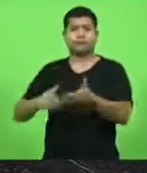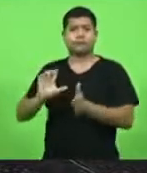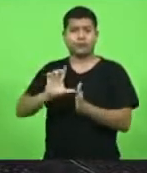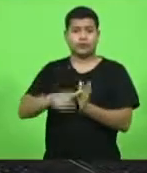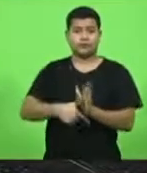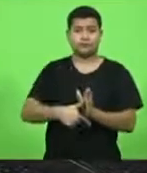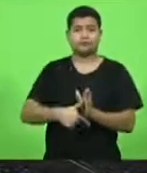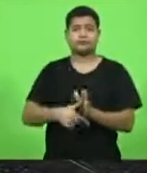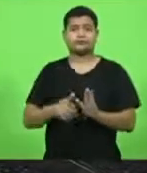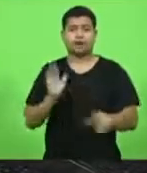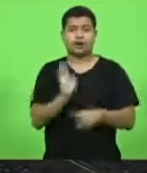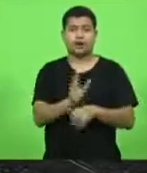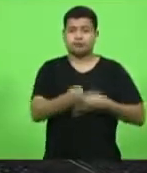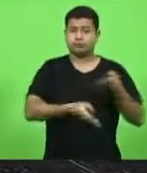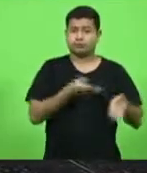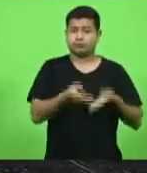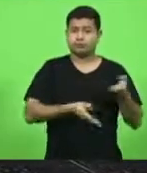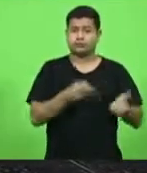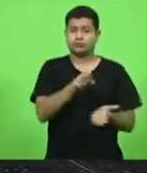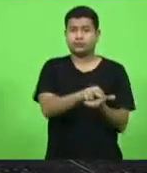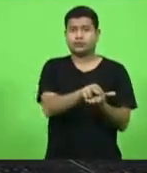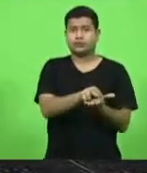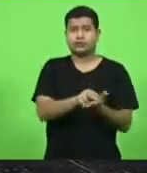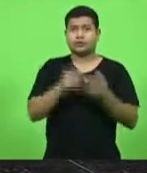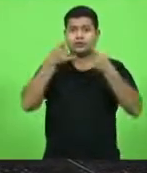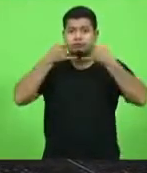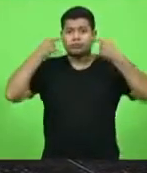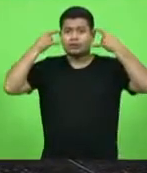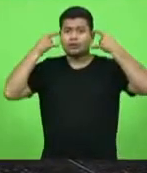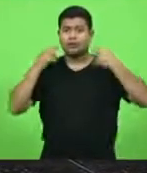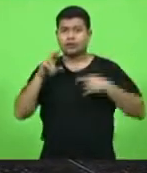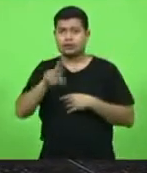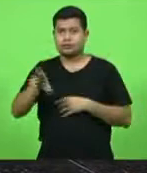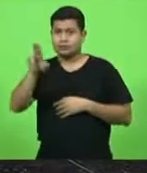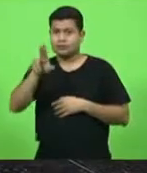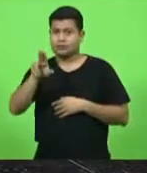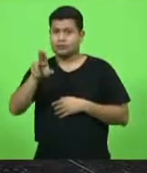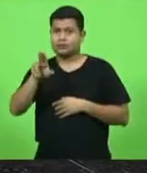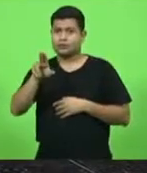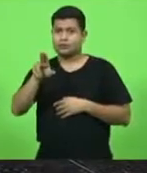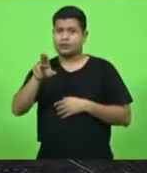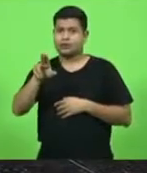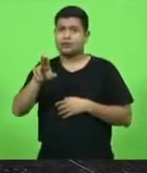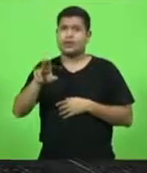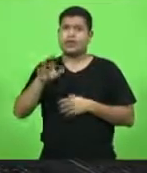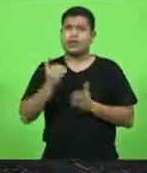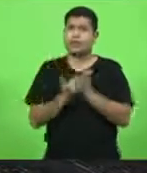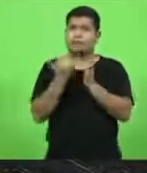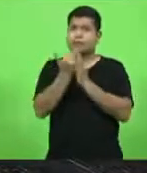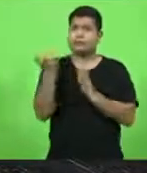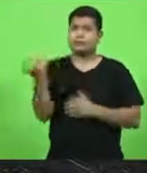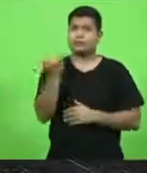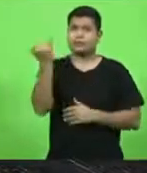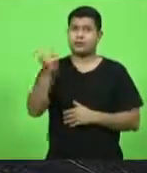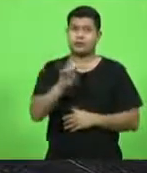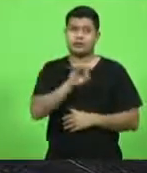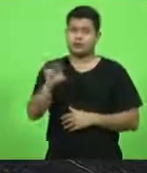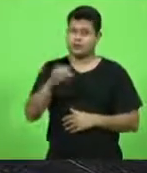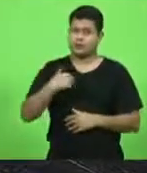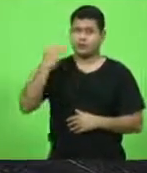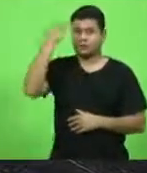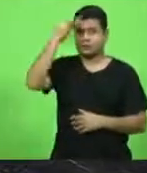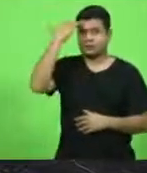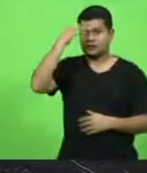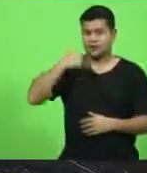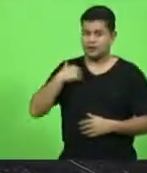manusear e o paciente ele a máscara que estava usando a máscara é o mais importante né o show então ela só para matar